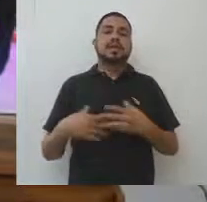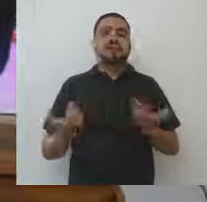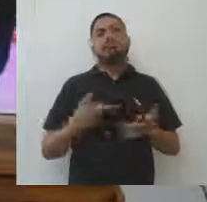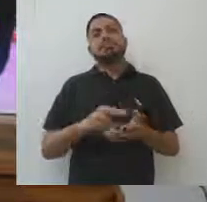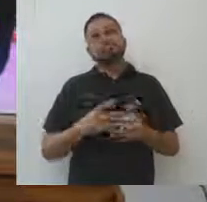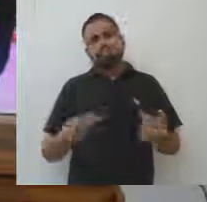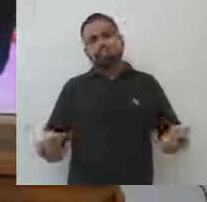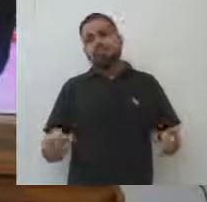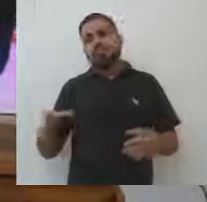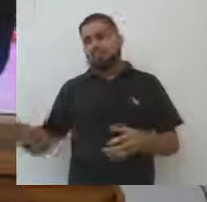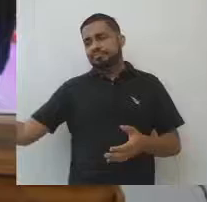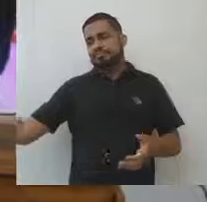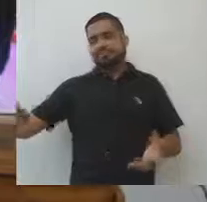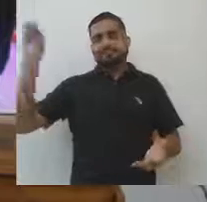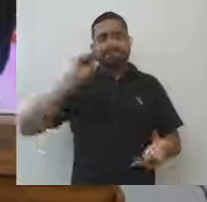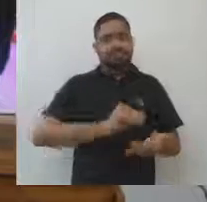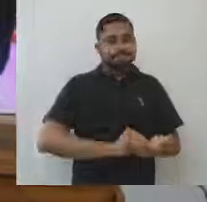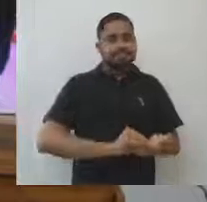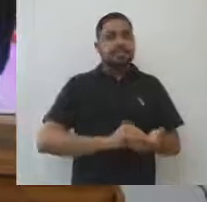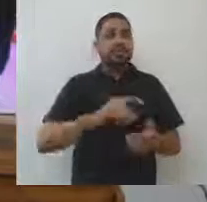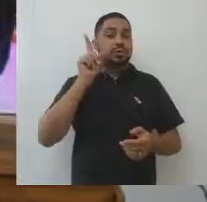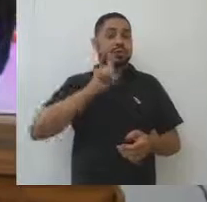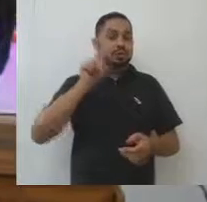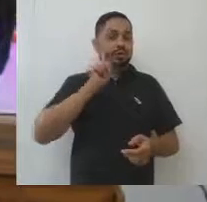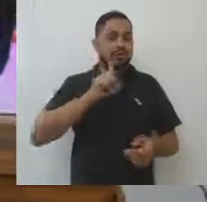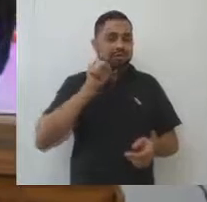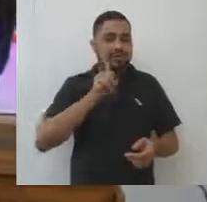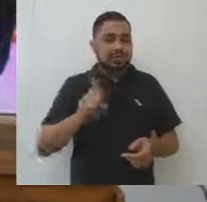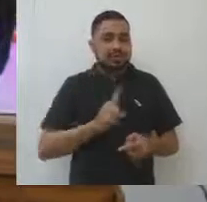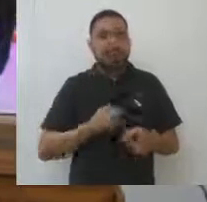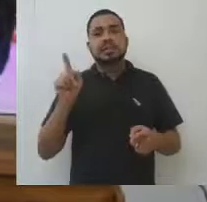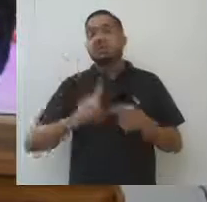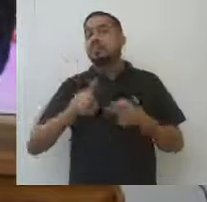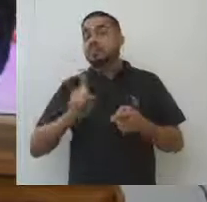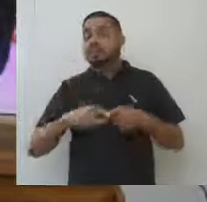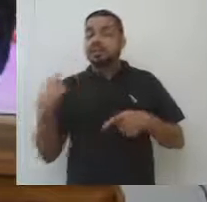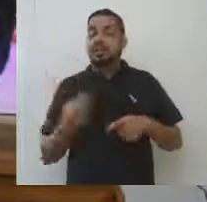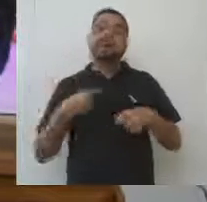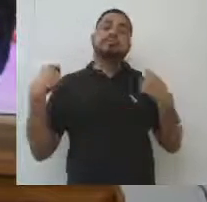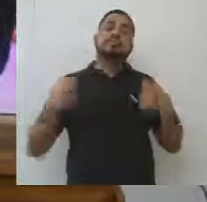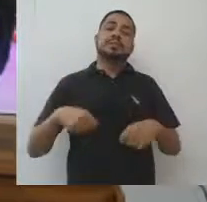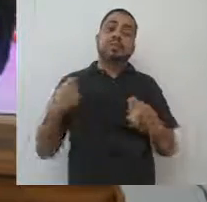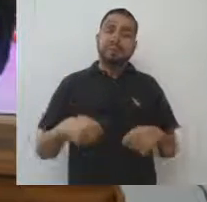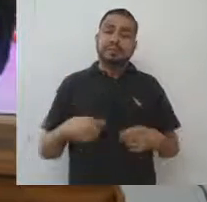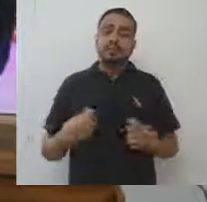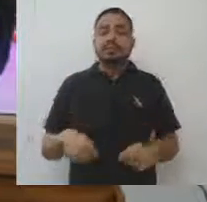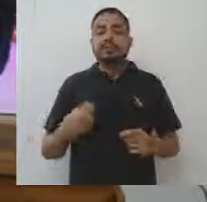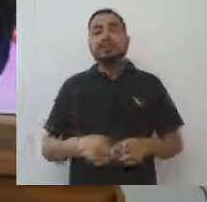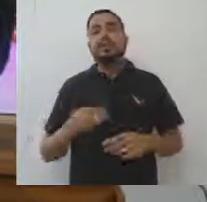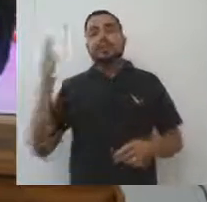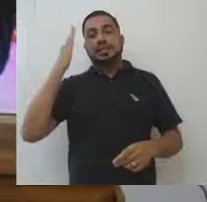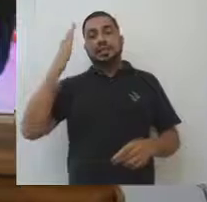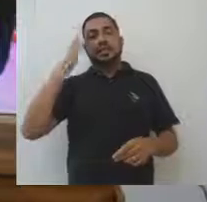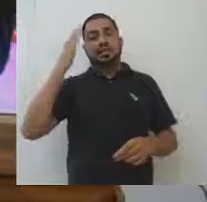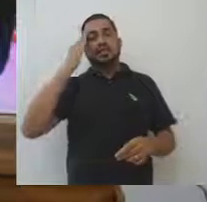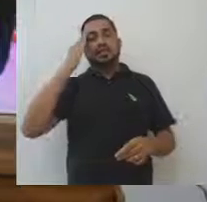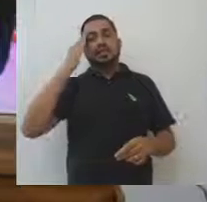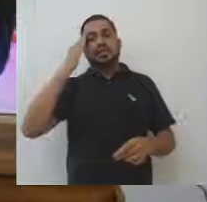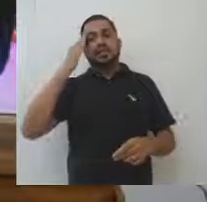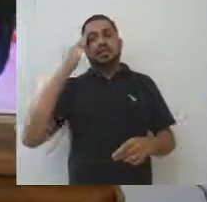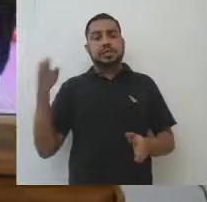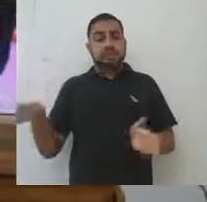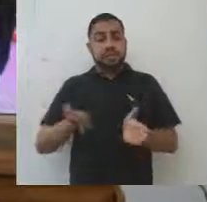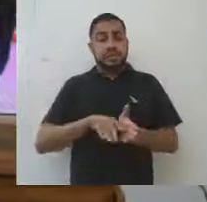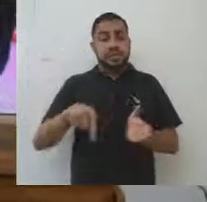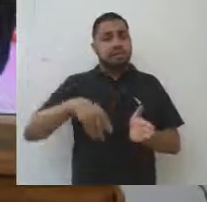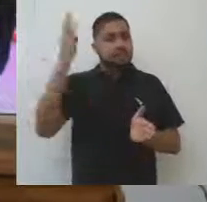que é importada dos Estados Unidos e que também a gente precisa entender que, à medida que chega